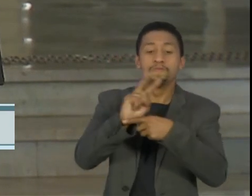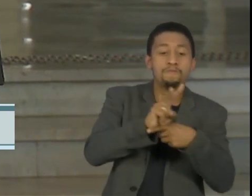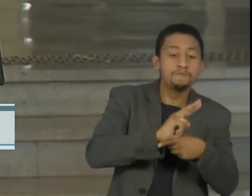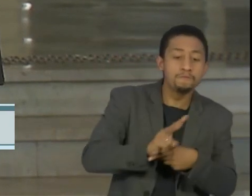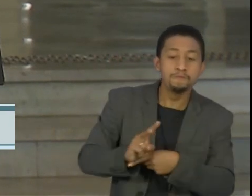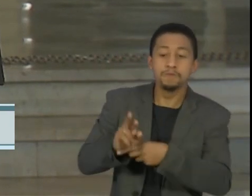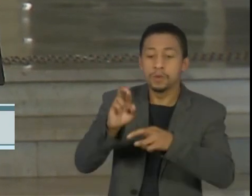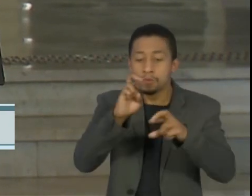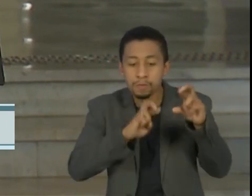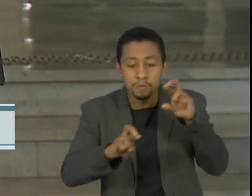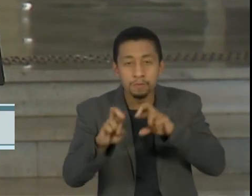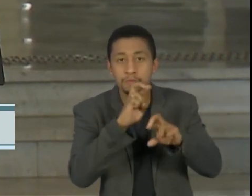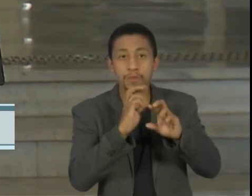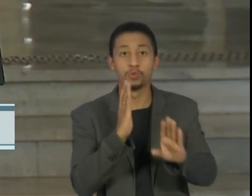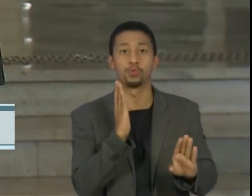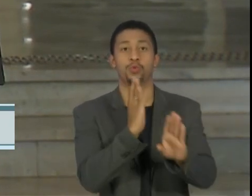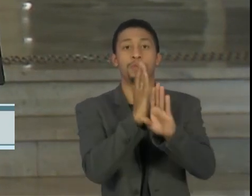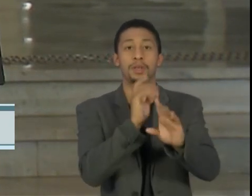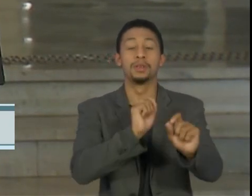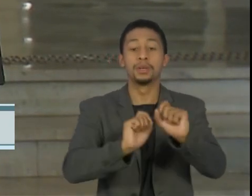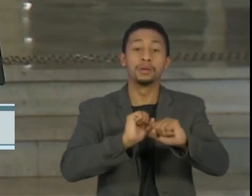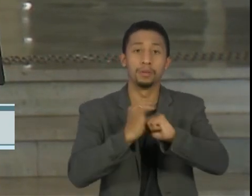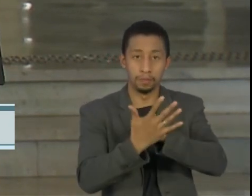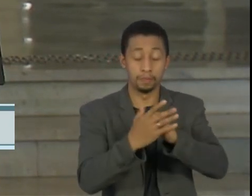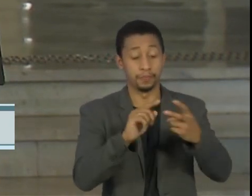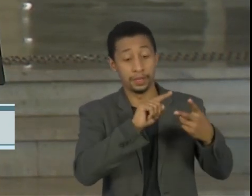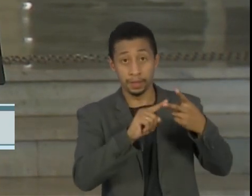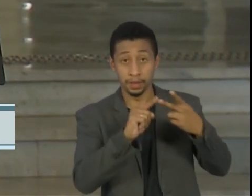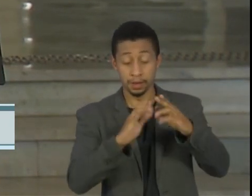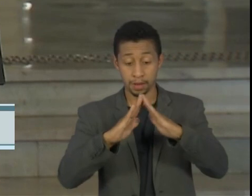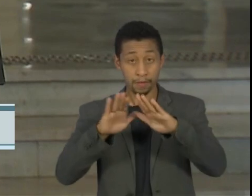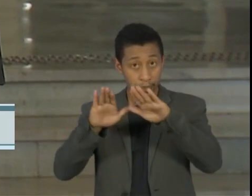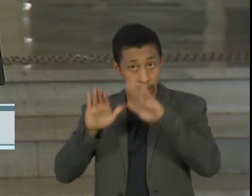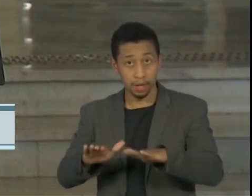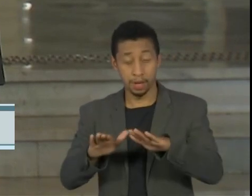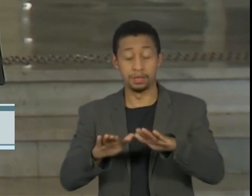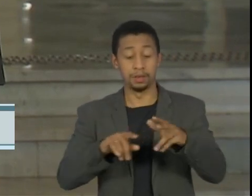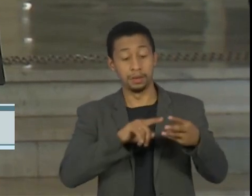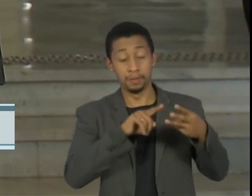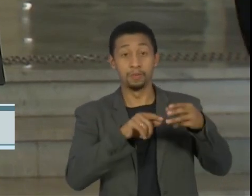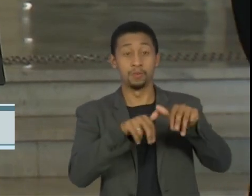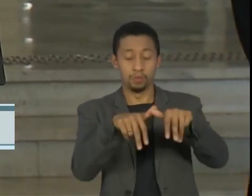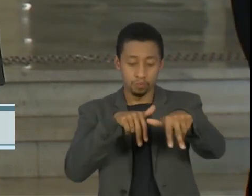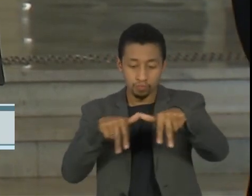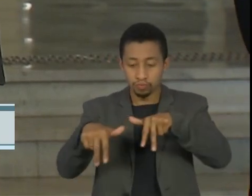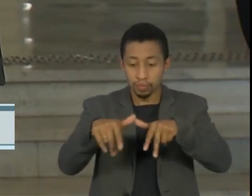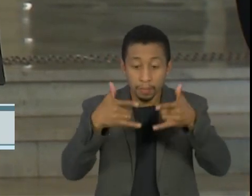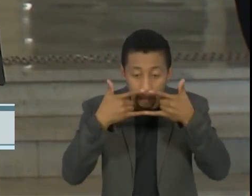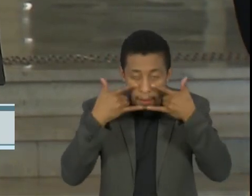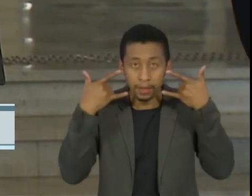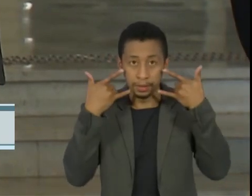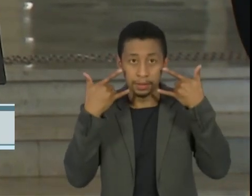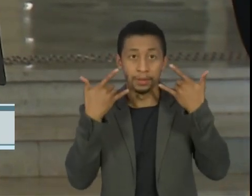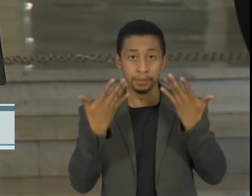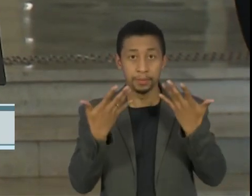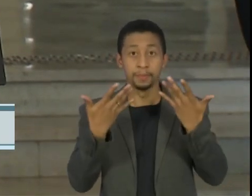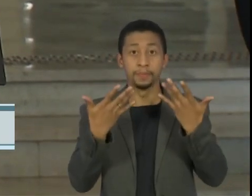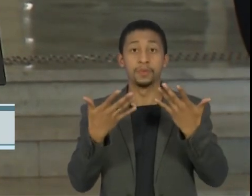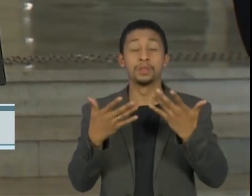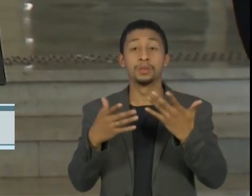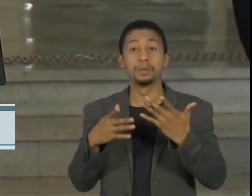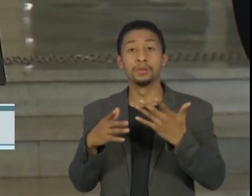com a identificação de casos, isolamento, com as medidas de distanciamento, com o uso de máscaras, a